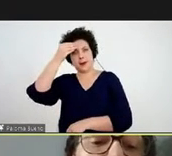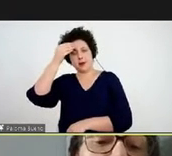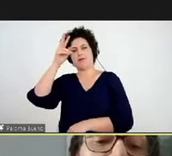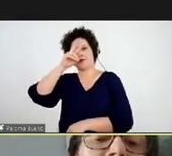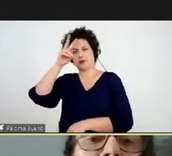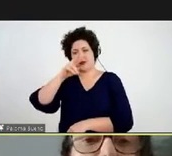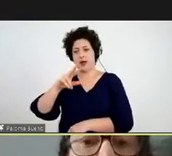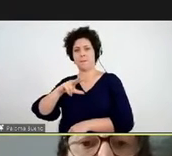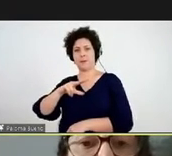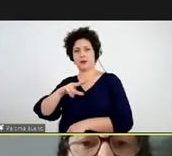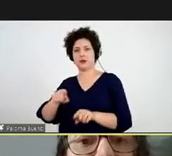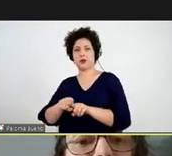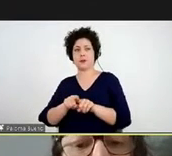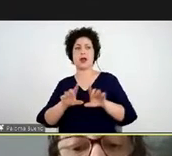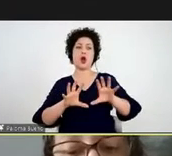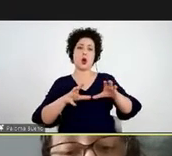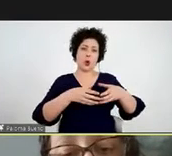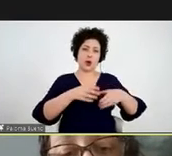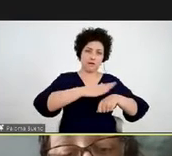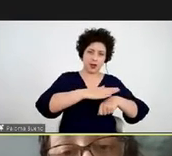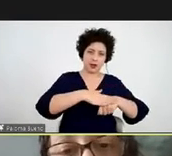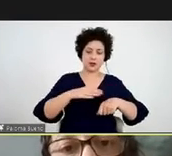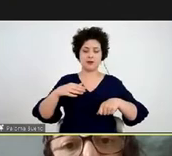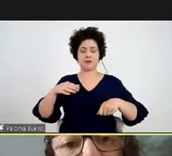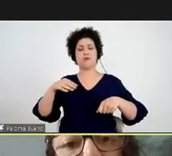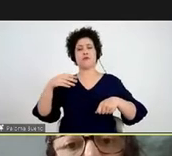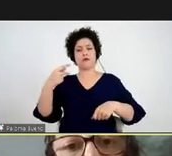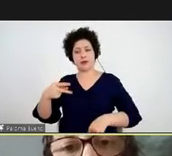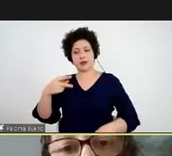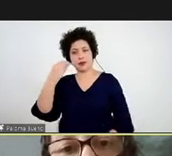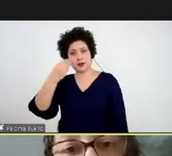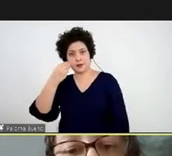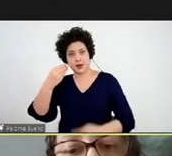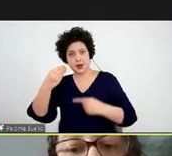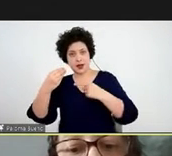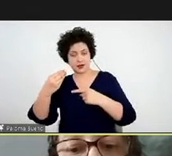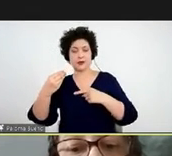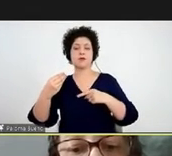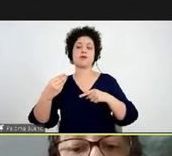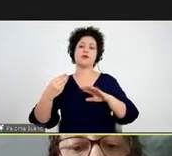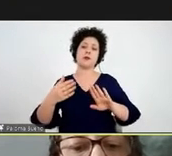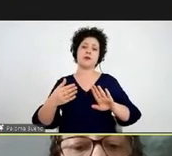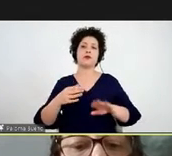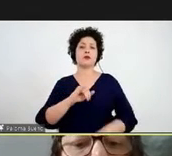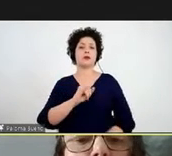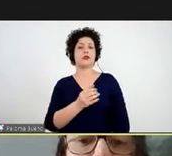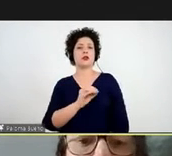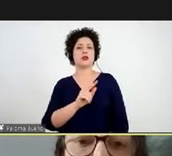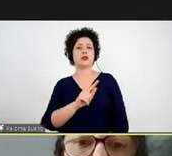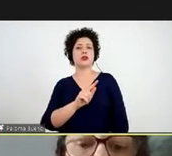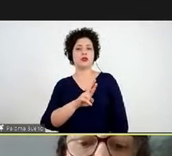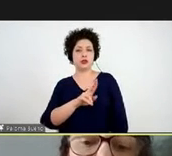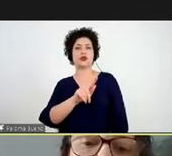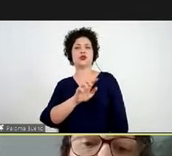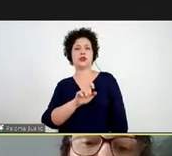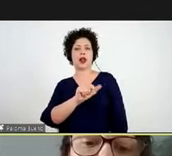produção pessoal e coletiva da experiência, chamo aqui para a conversa Jorge La Rosa, que